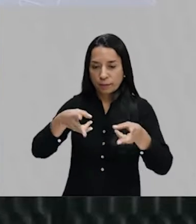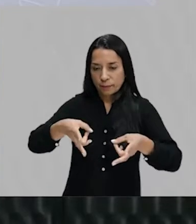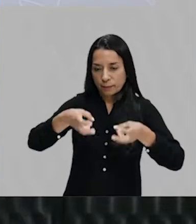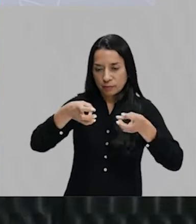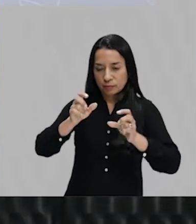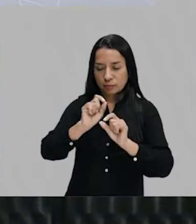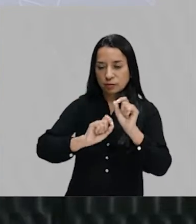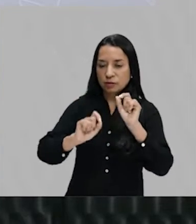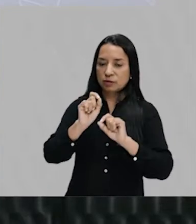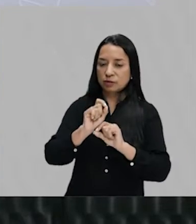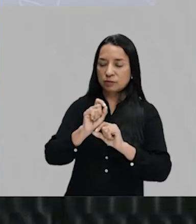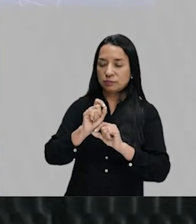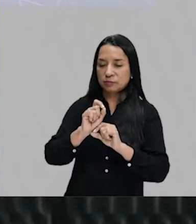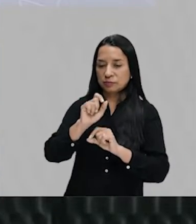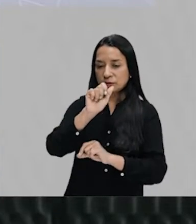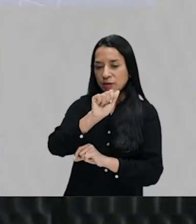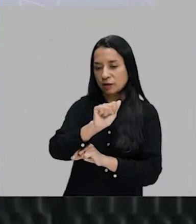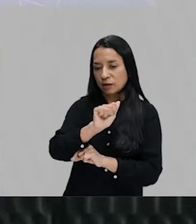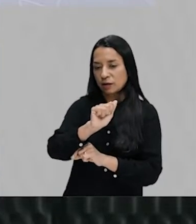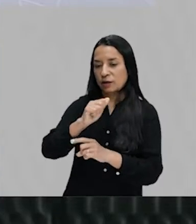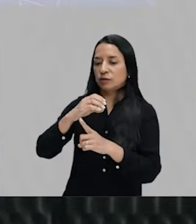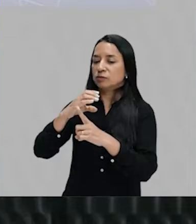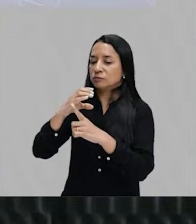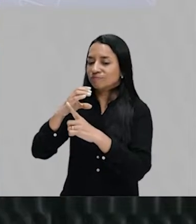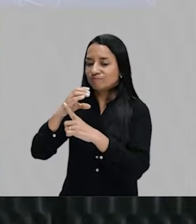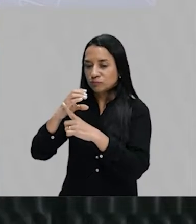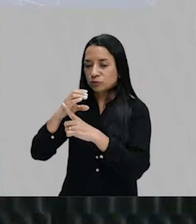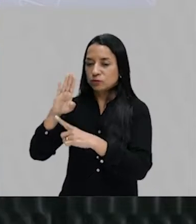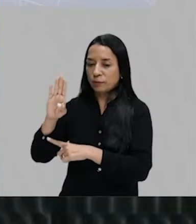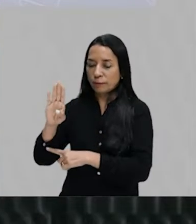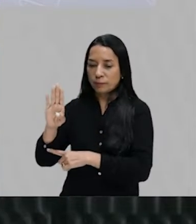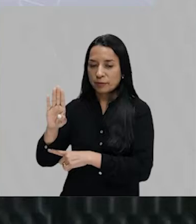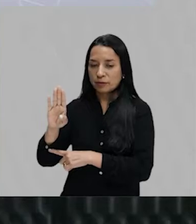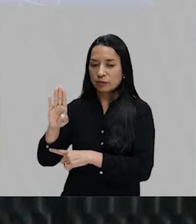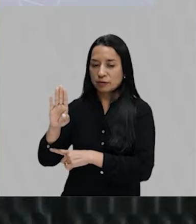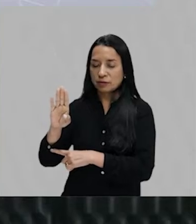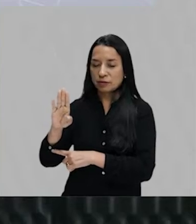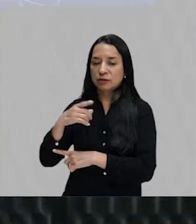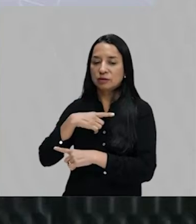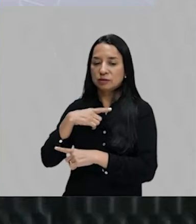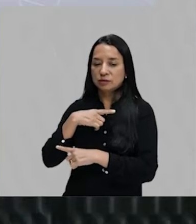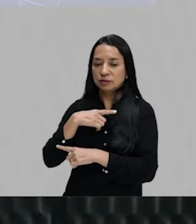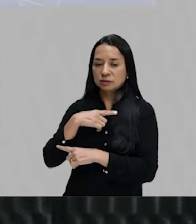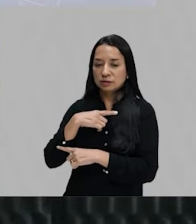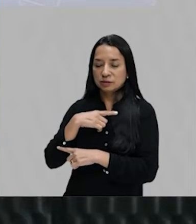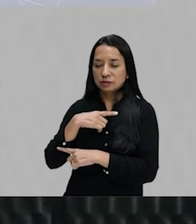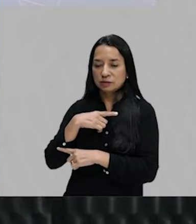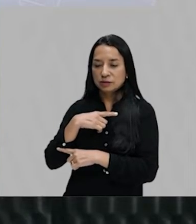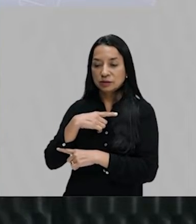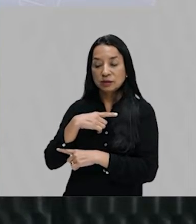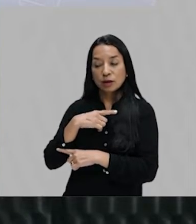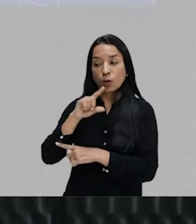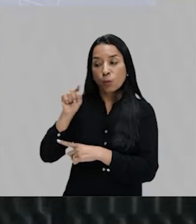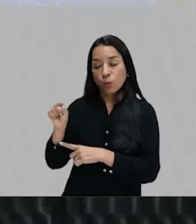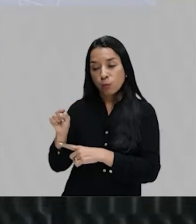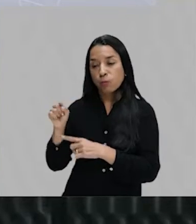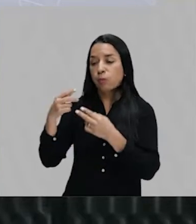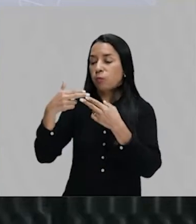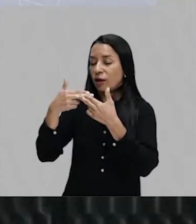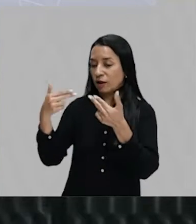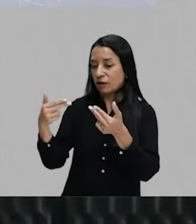perceber né que quando a não está contido em B vai existir pelo menos alguém a que não